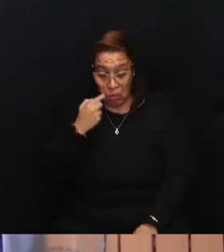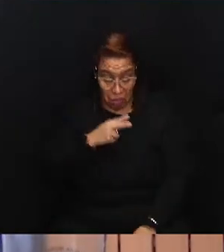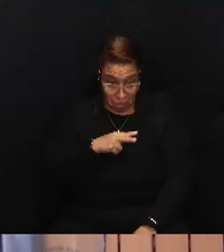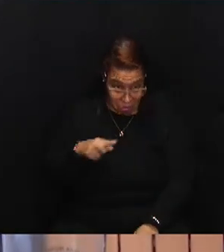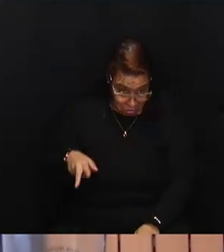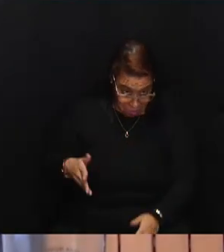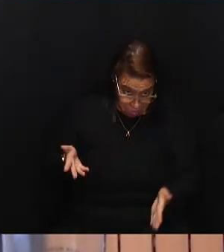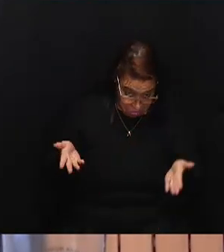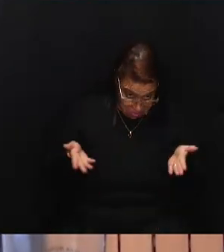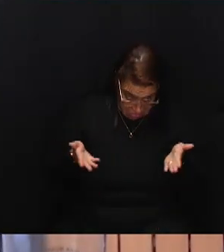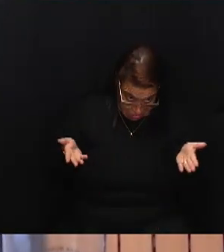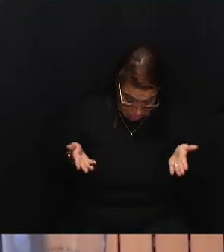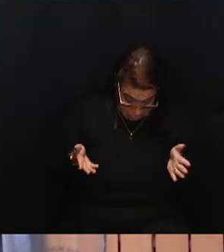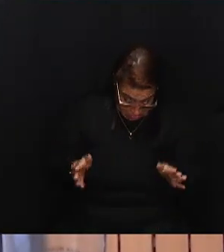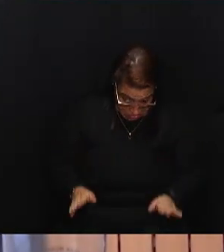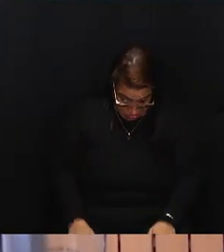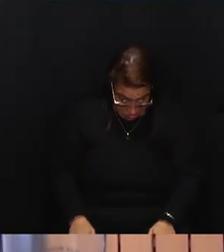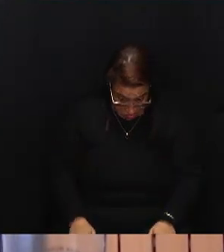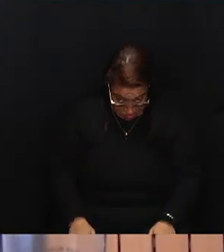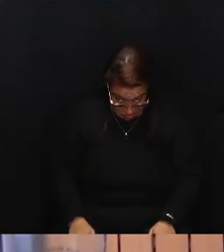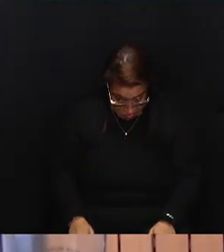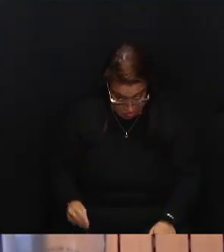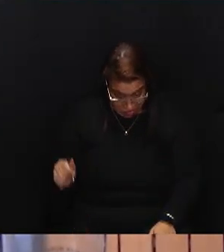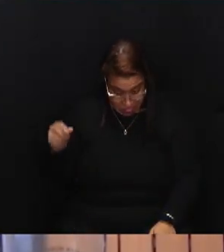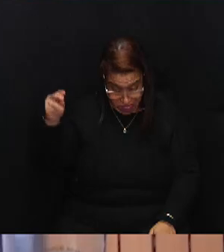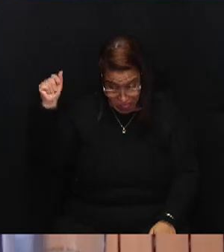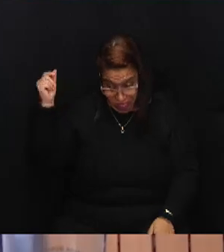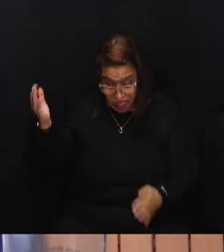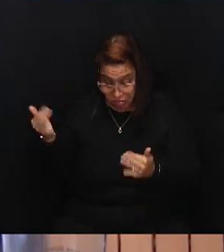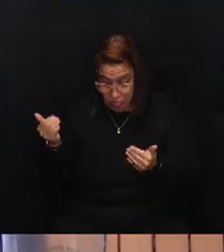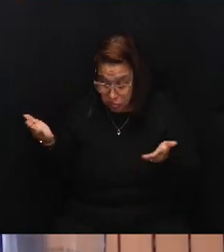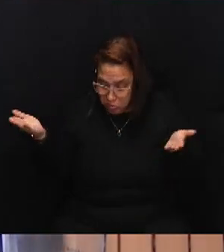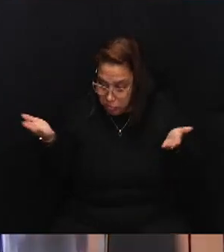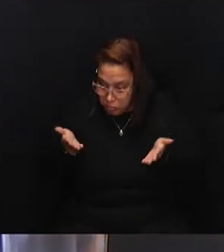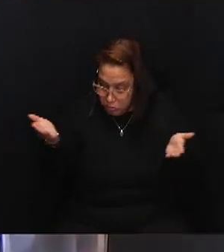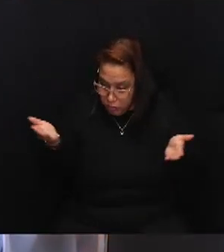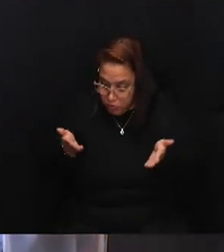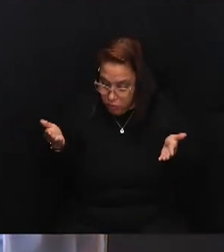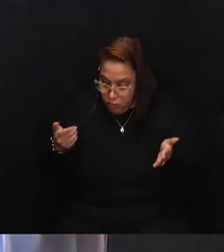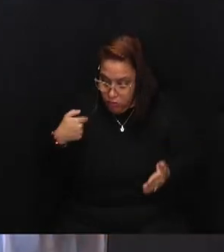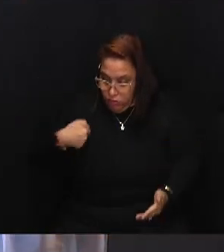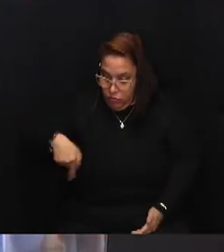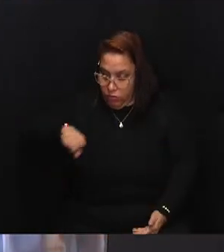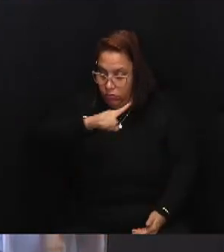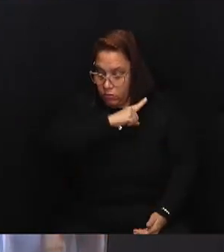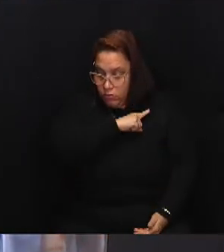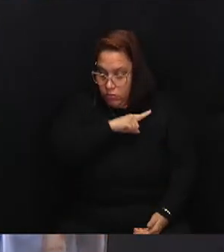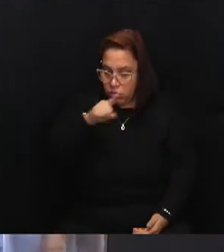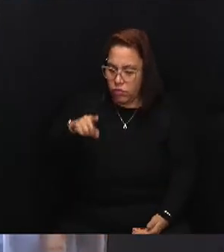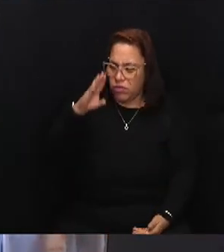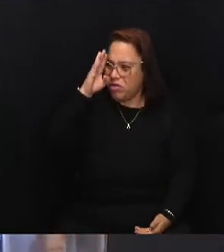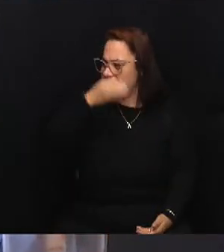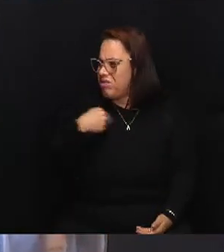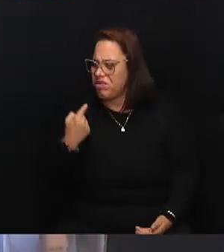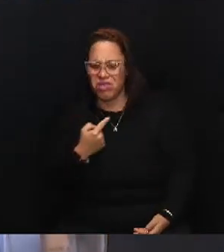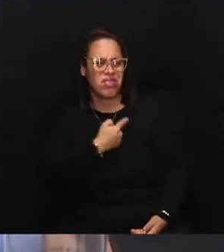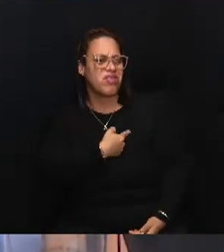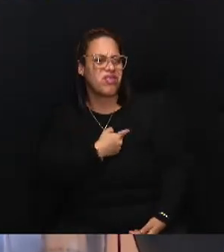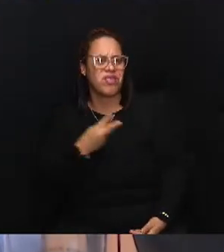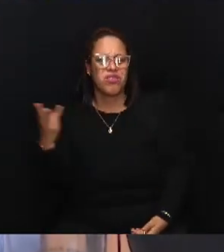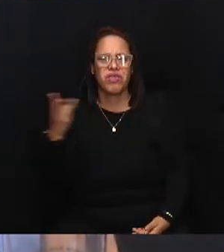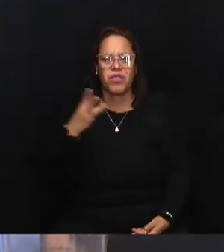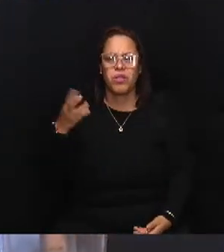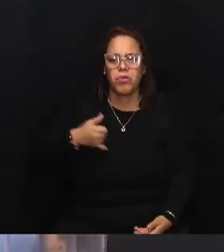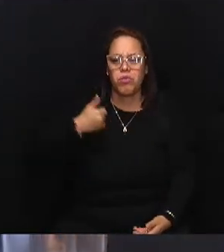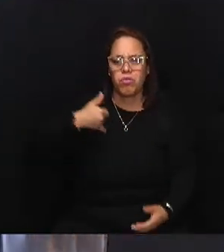porque o idoso atrás plantou. O que o jovem escolhe hoje, porque nós, você e a Bico, nós somos os 3 mais